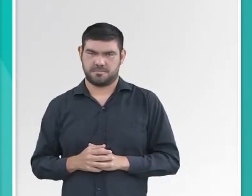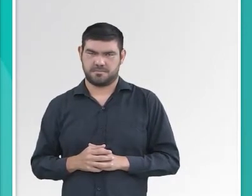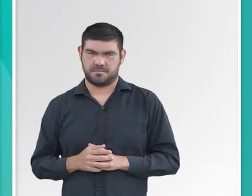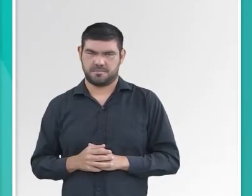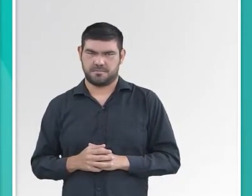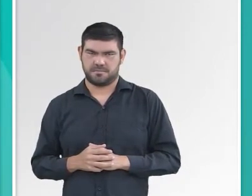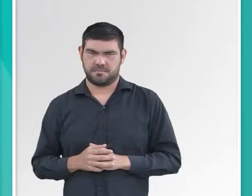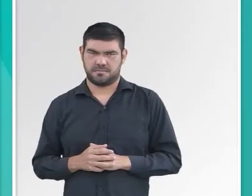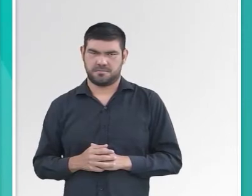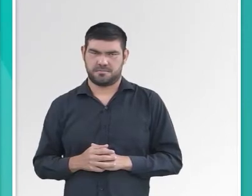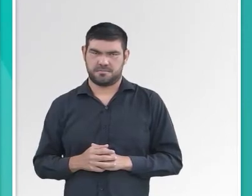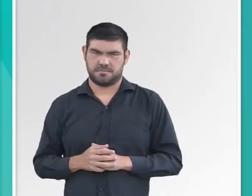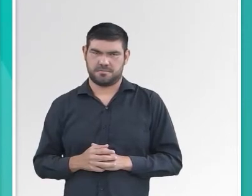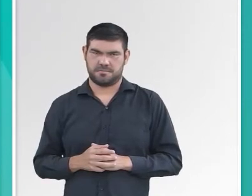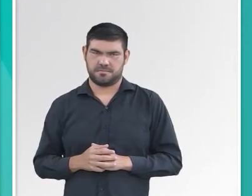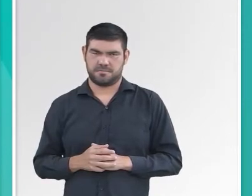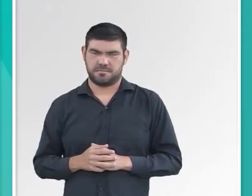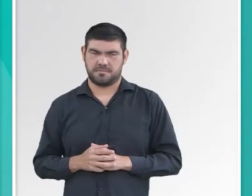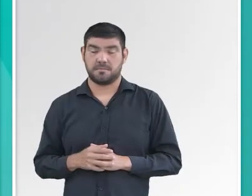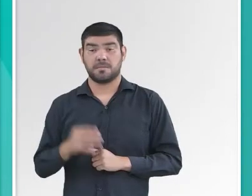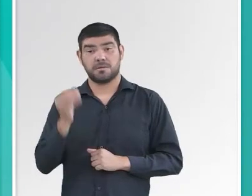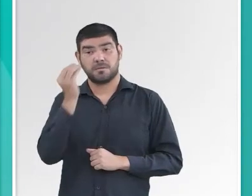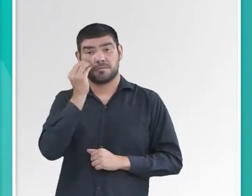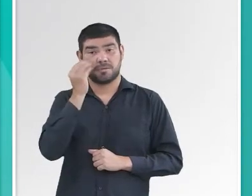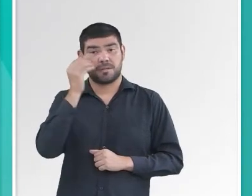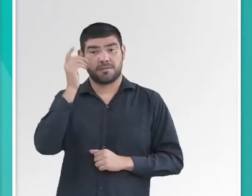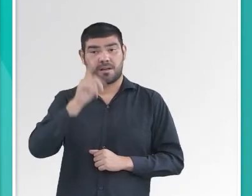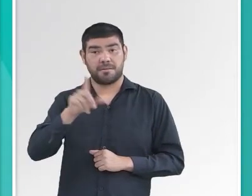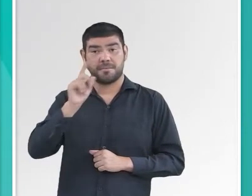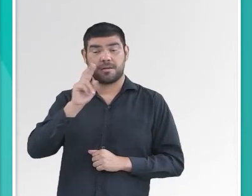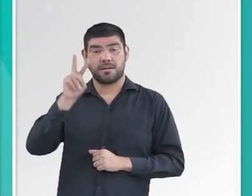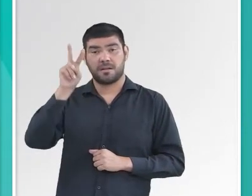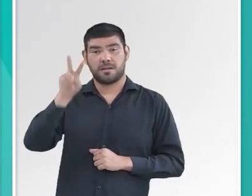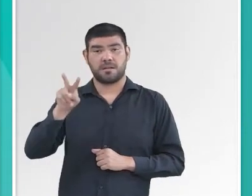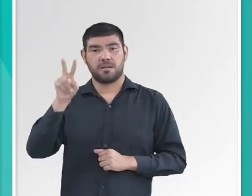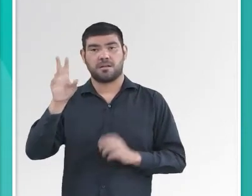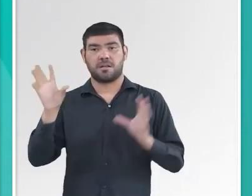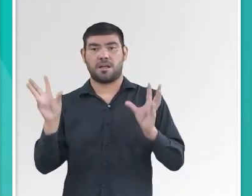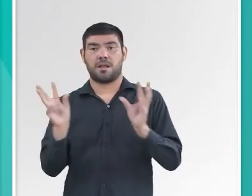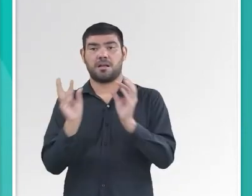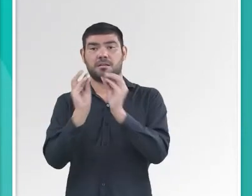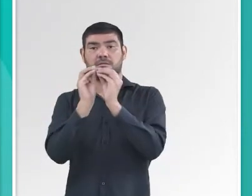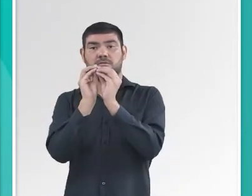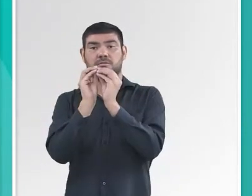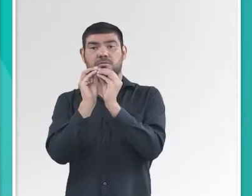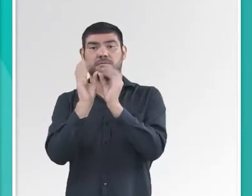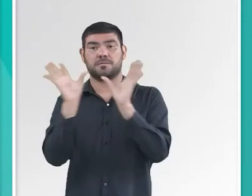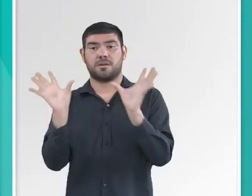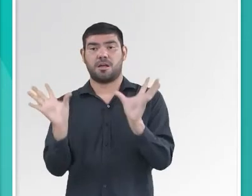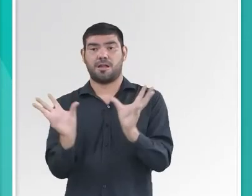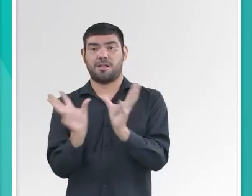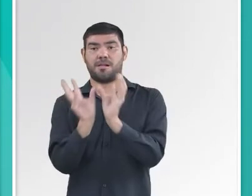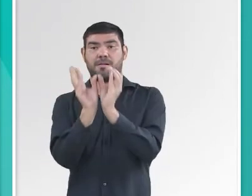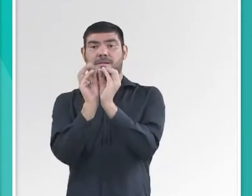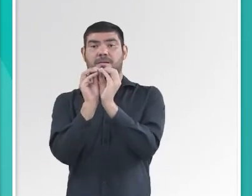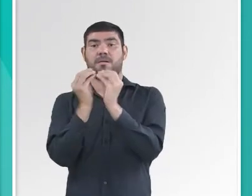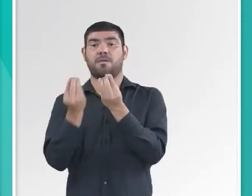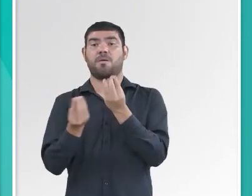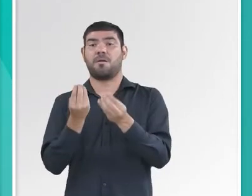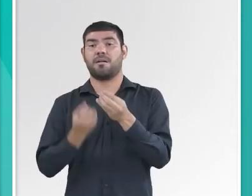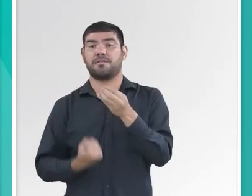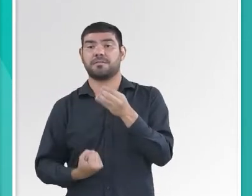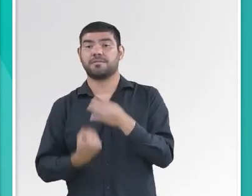1987 e a gente consegue observar bem essa parte de resumo aí que está destacada. Quando ela foi fundada?